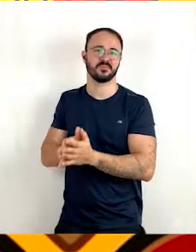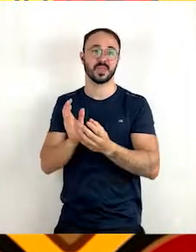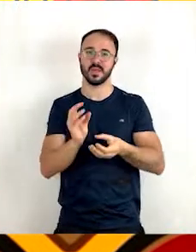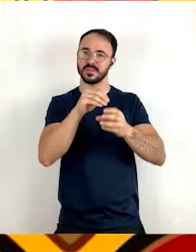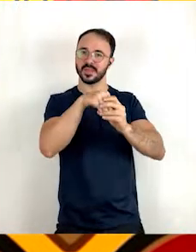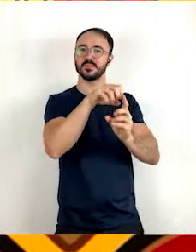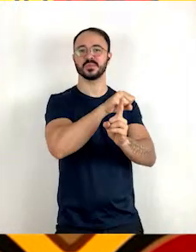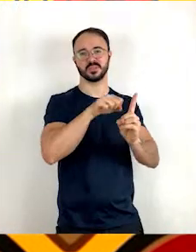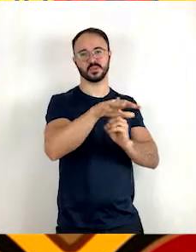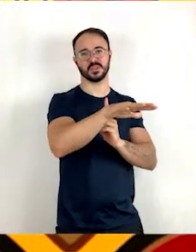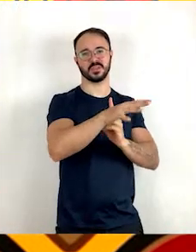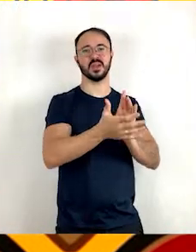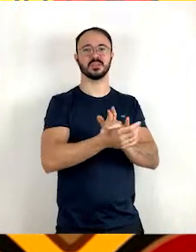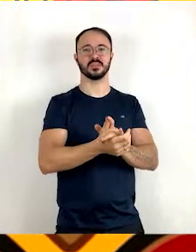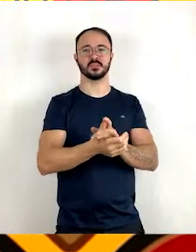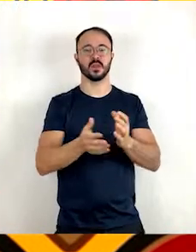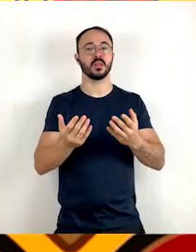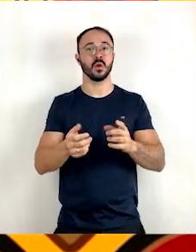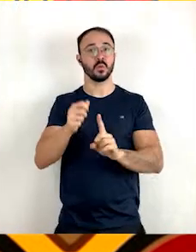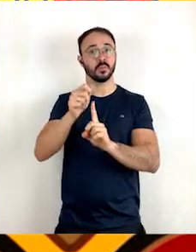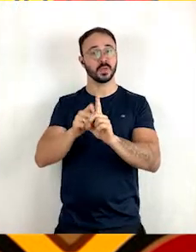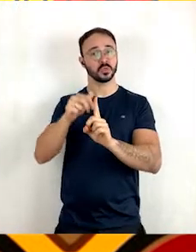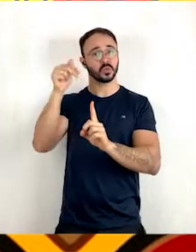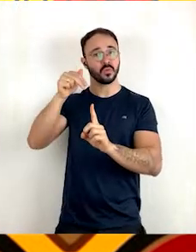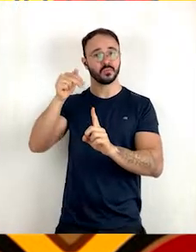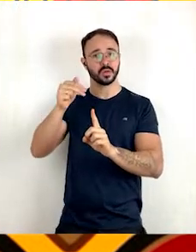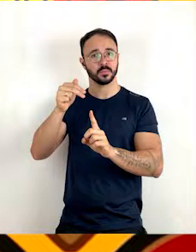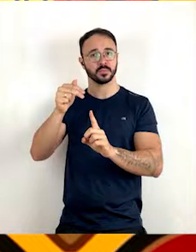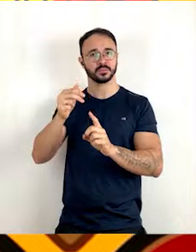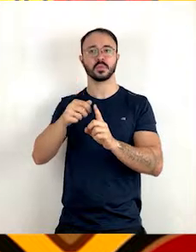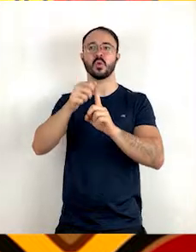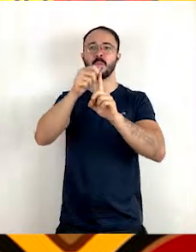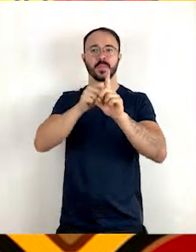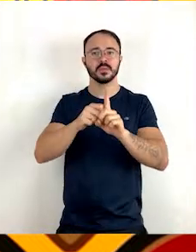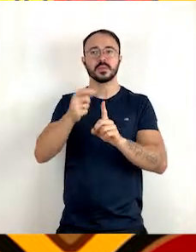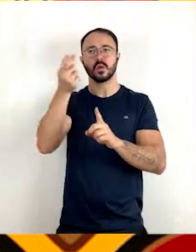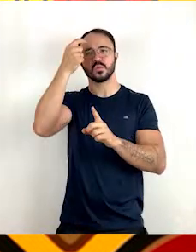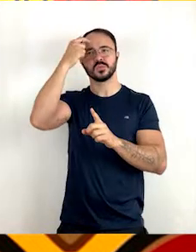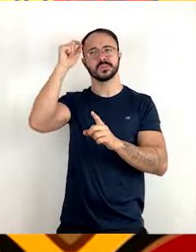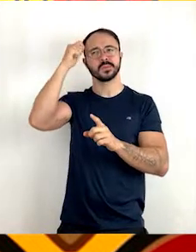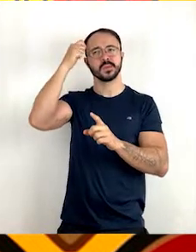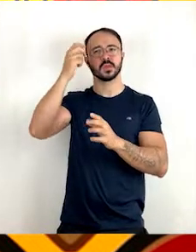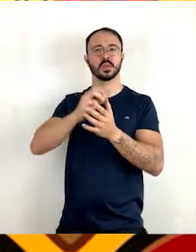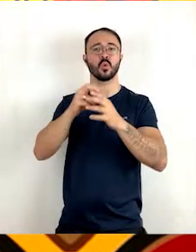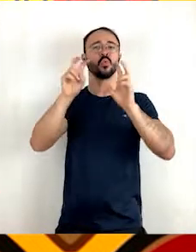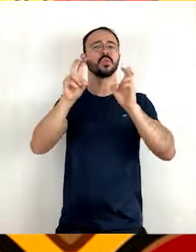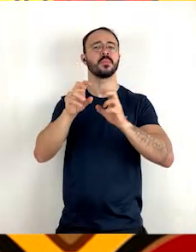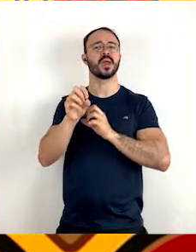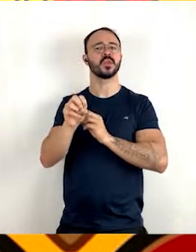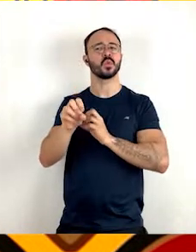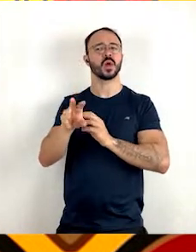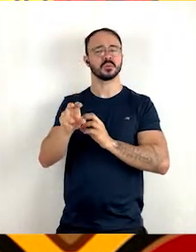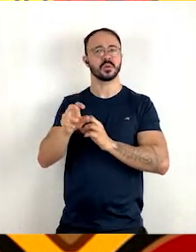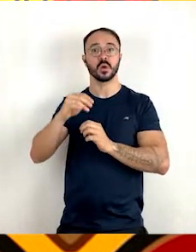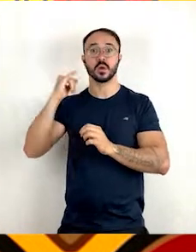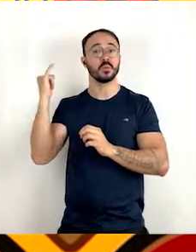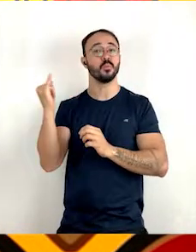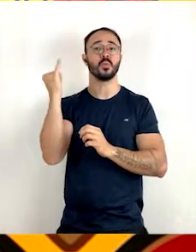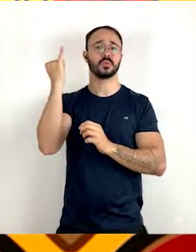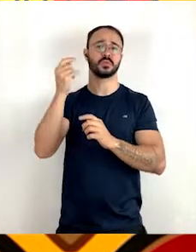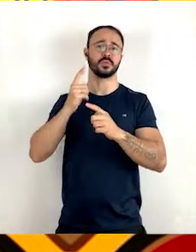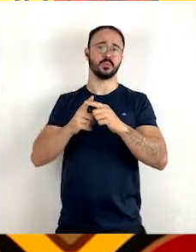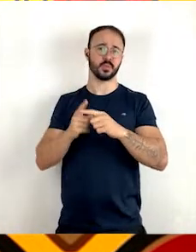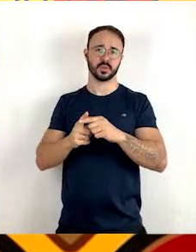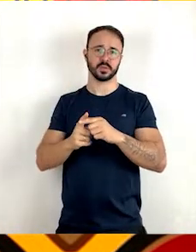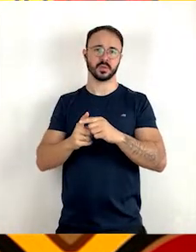tá então no mês de novembro no mês da consciência negra falar de educação é necessário porque nós